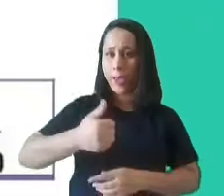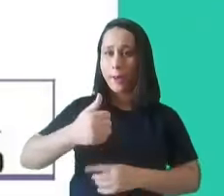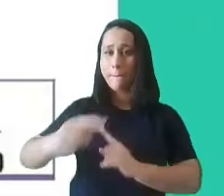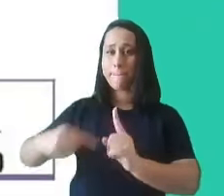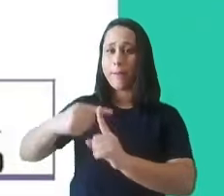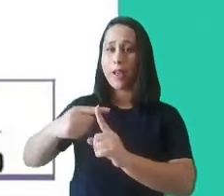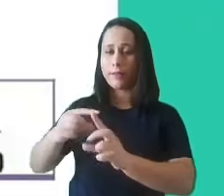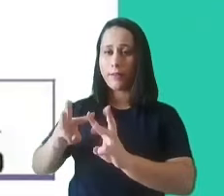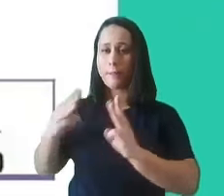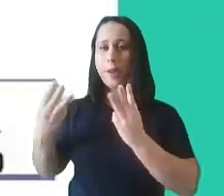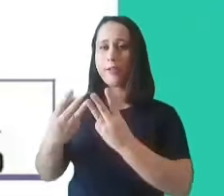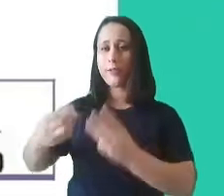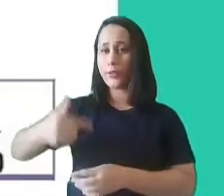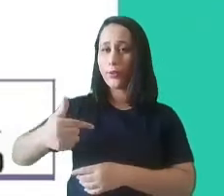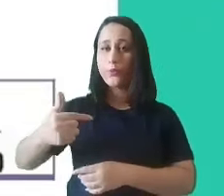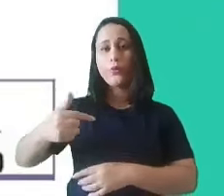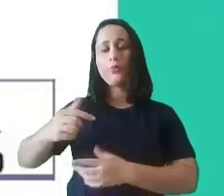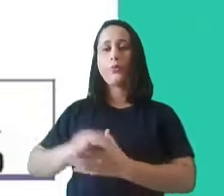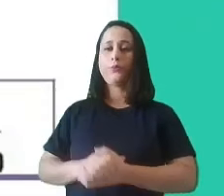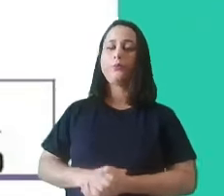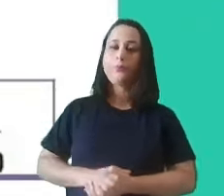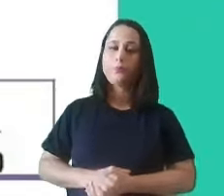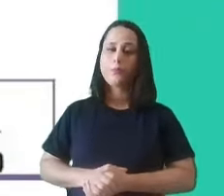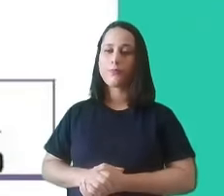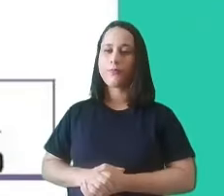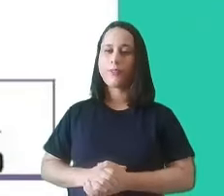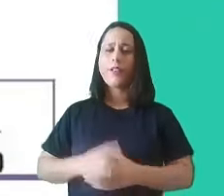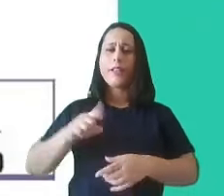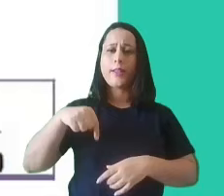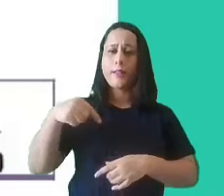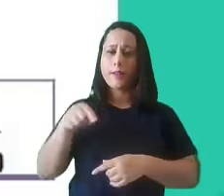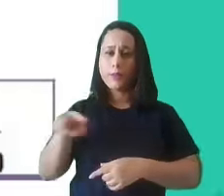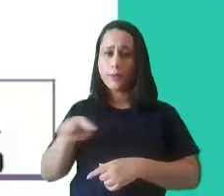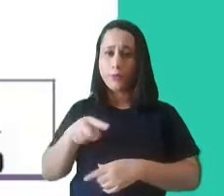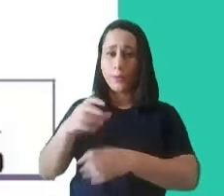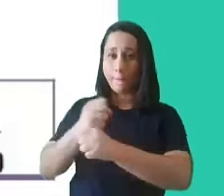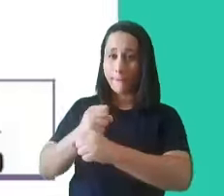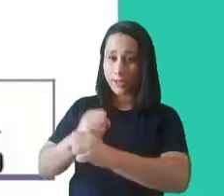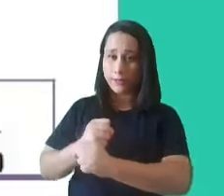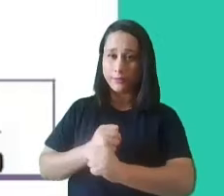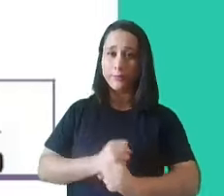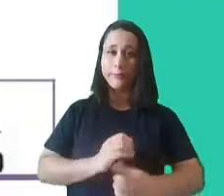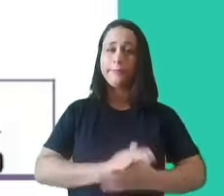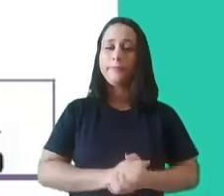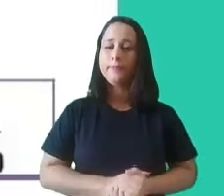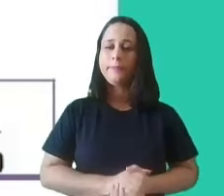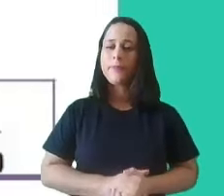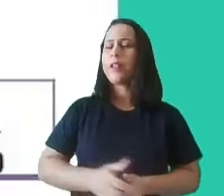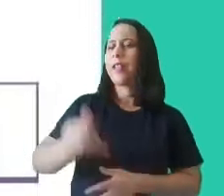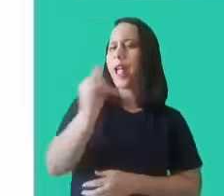ou massa inicial sobre a massa inicial, mais a massa,